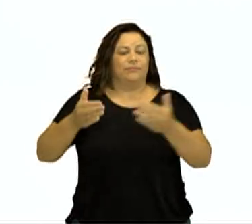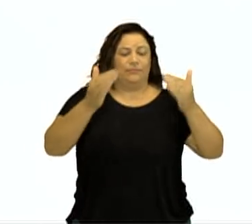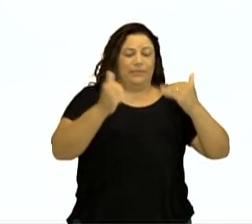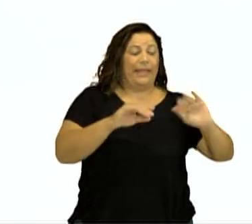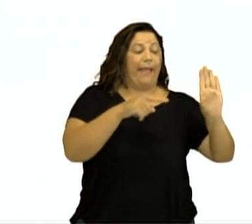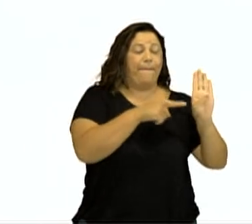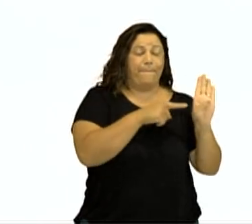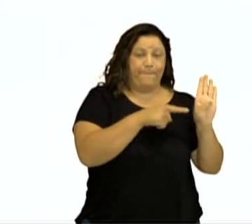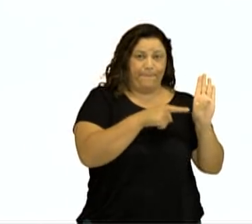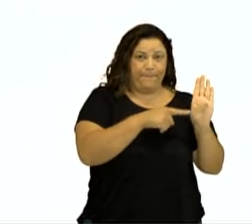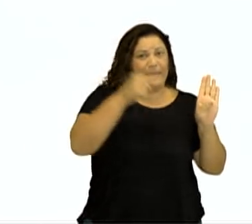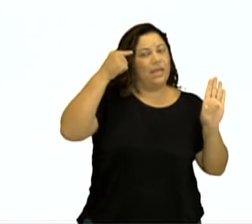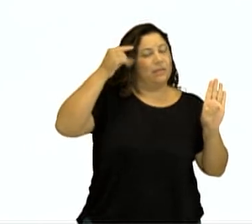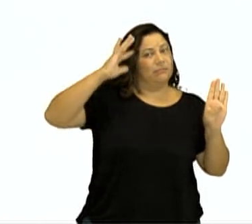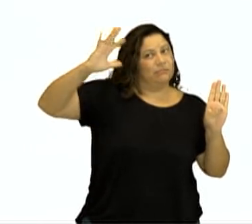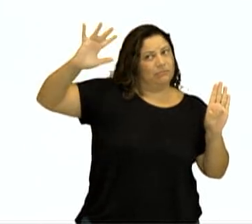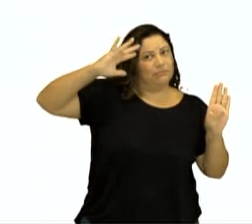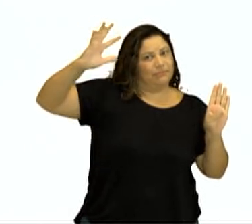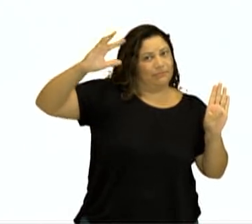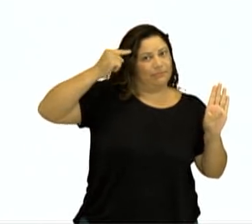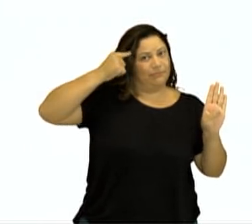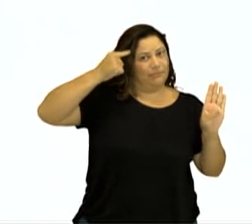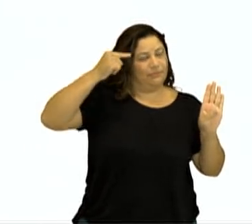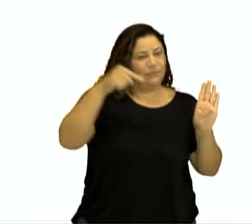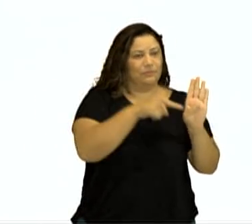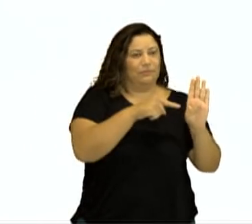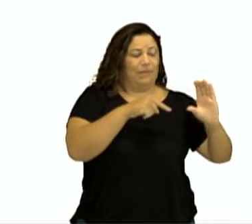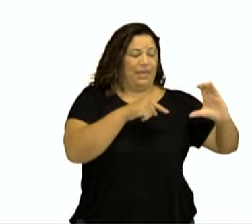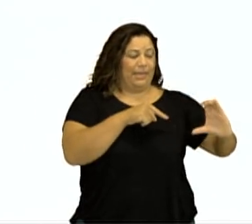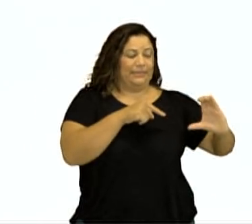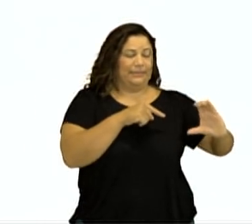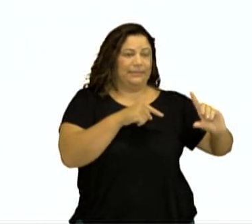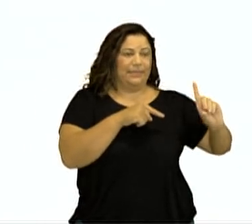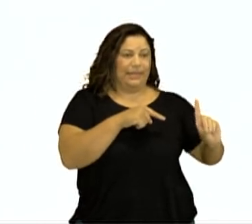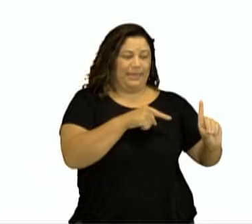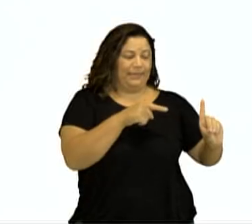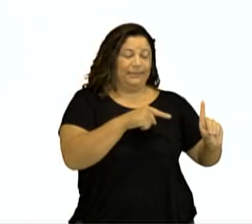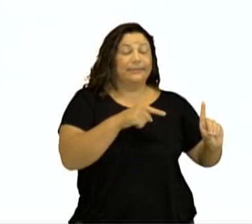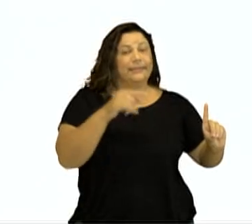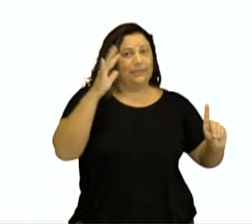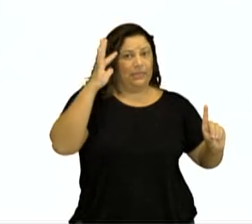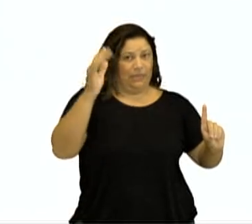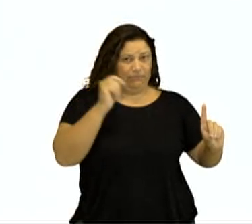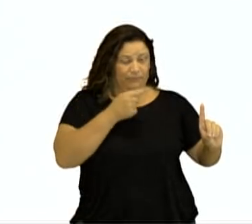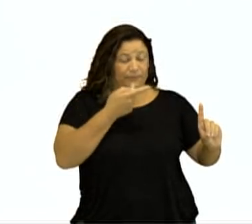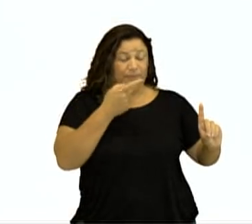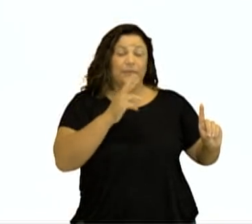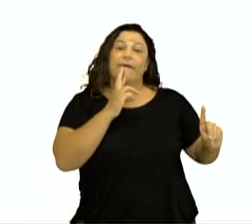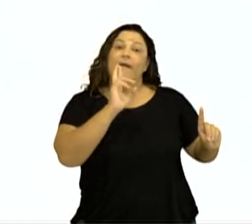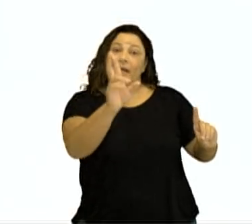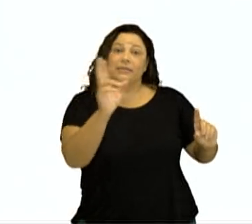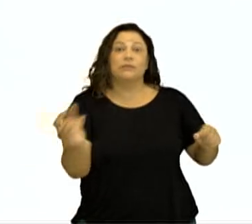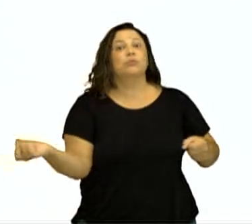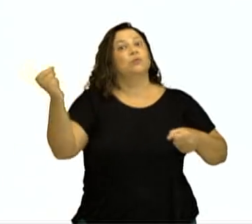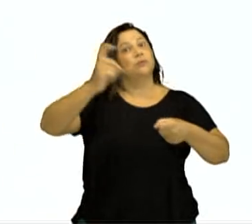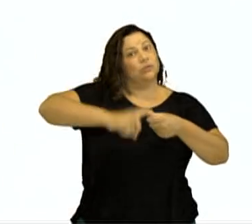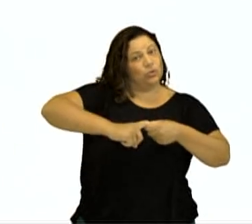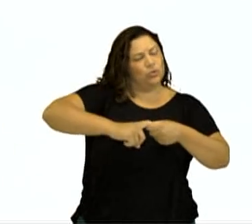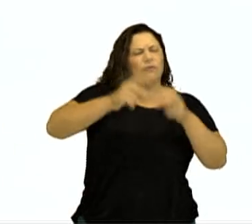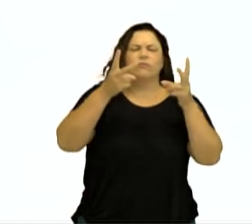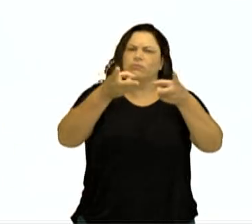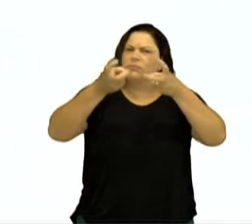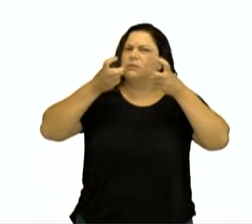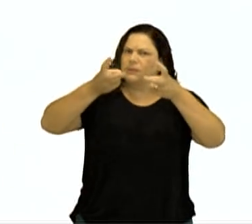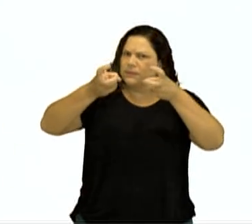coisa, reflitam aqui a alternativa B, a alternativa C e a alternativa D. Respondam em 1 minuto, eu já volto. Percebam